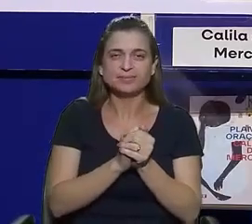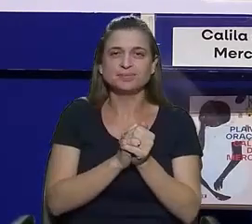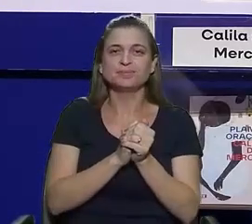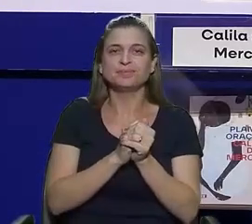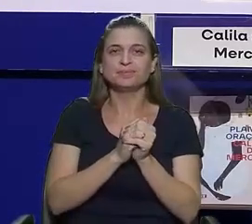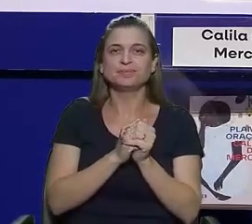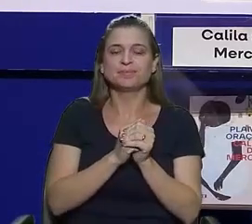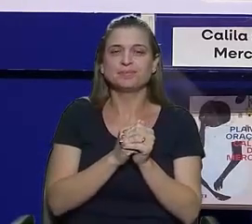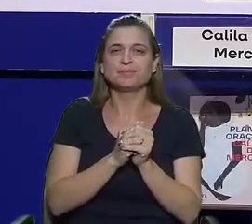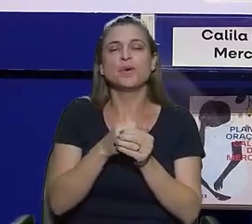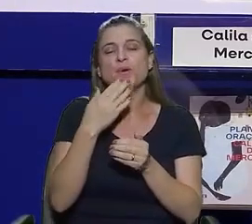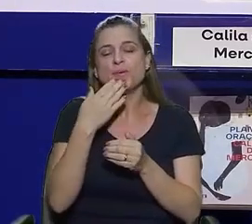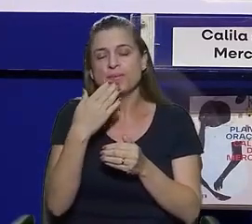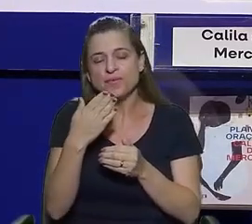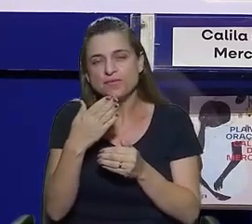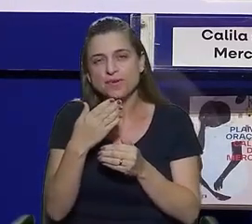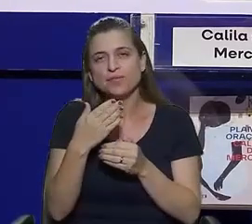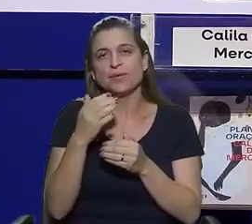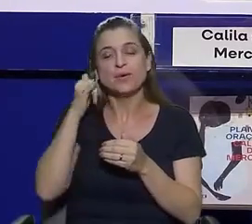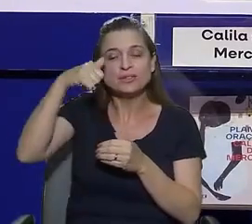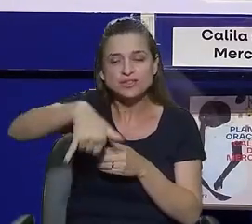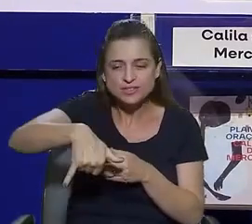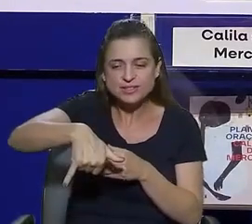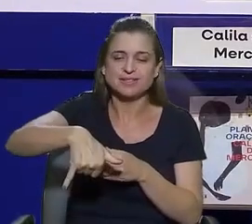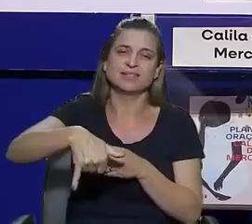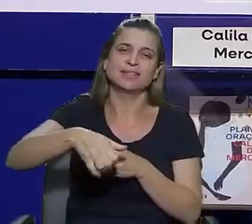por favor, meu filho, desligue que quem vai morrer sou eu, se você...